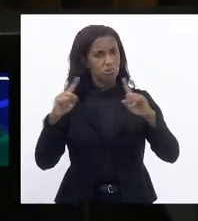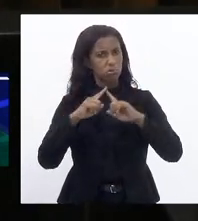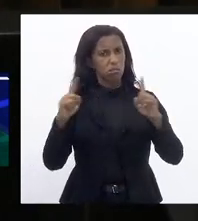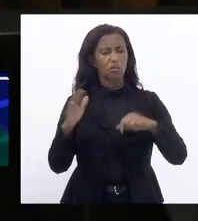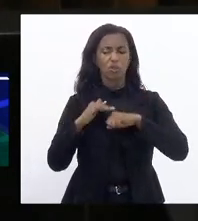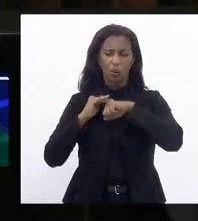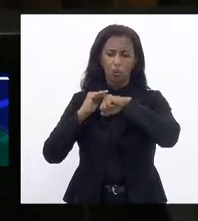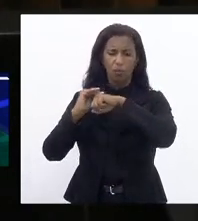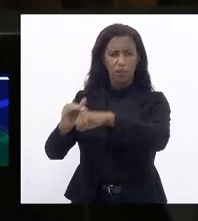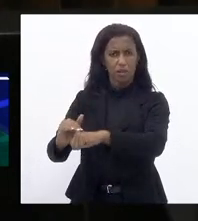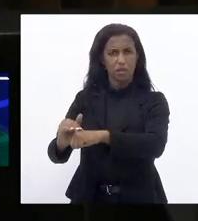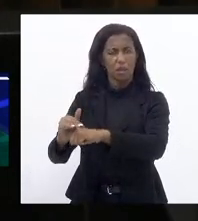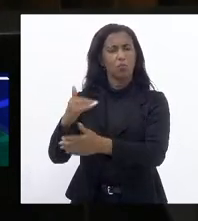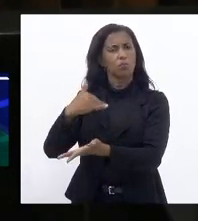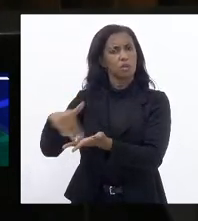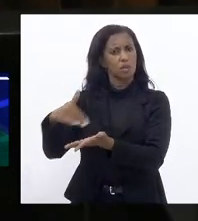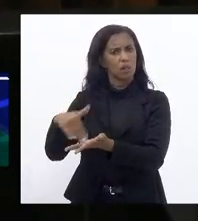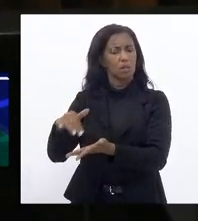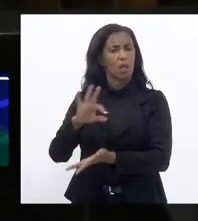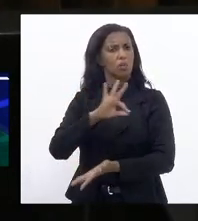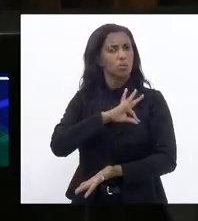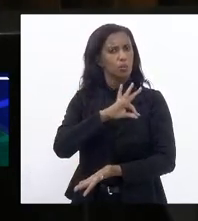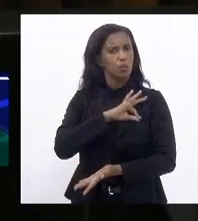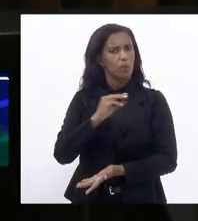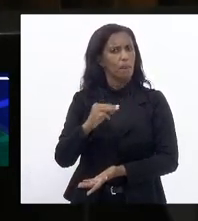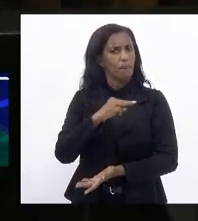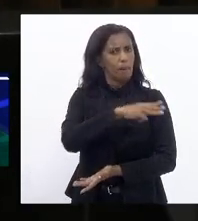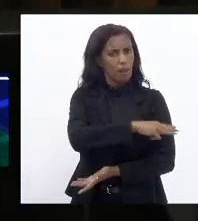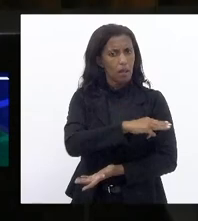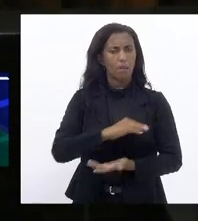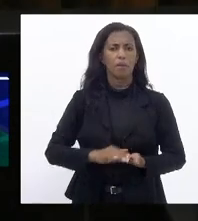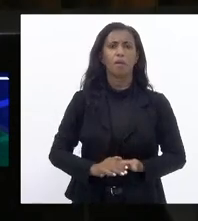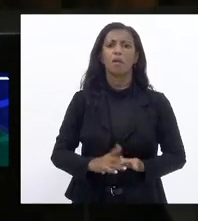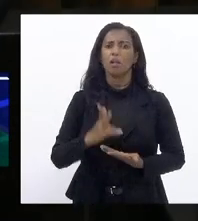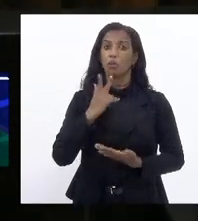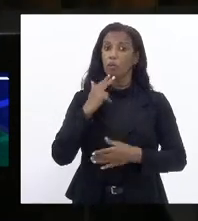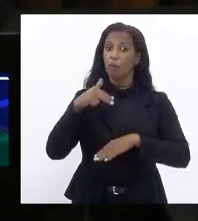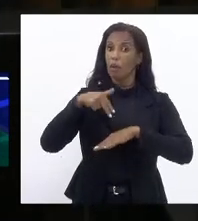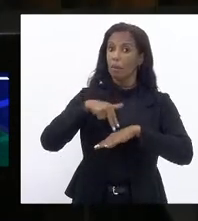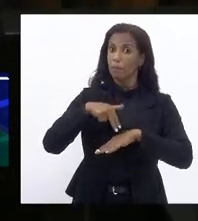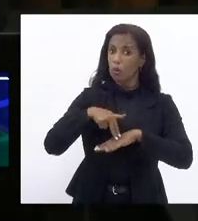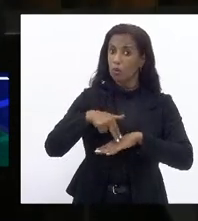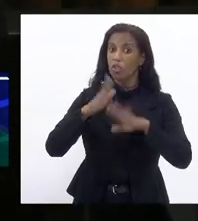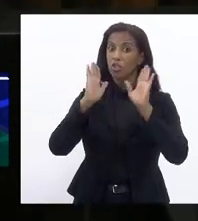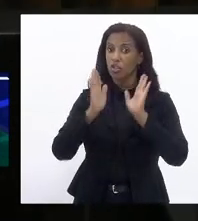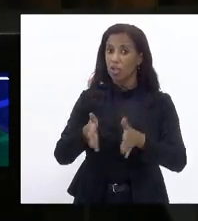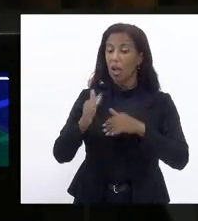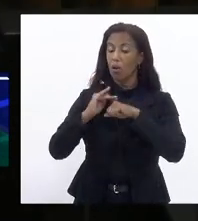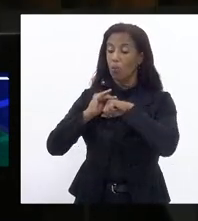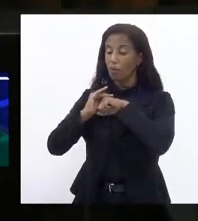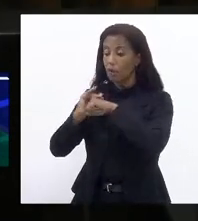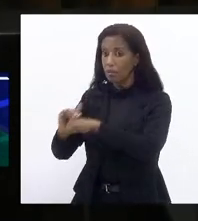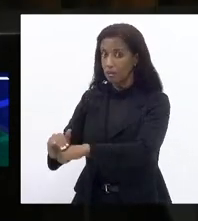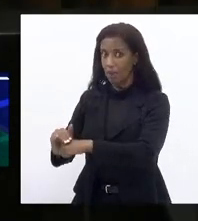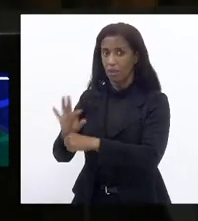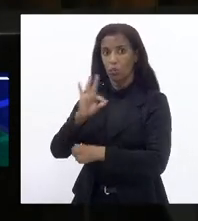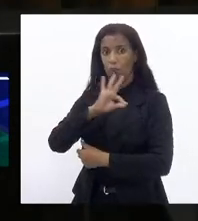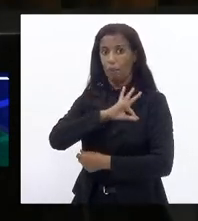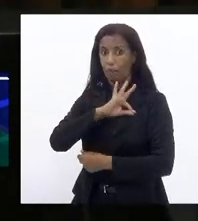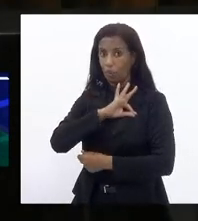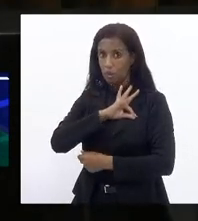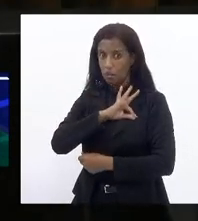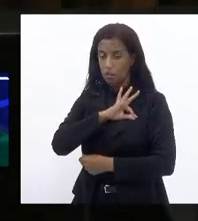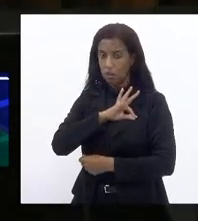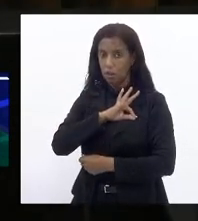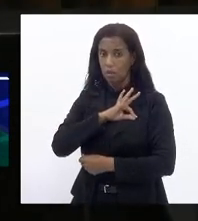Conversei diretamente com o secretário de Polícia Militar no sábado. Estou falando aqui da tribuna, tendo falado antes com a autoridade